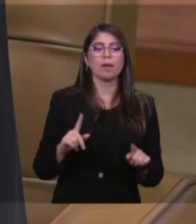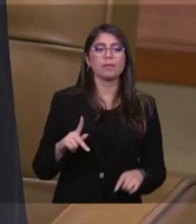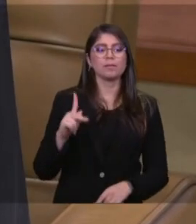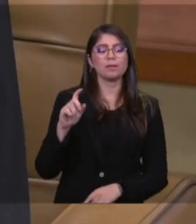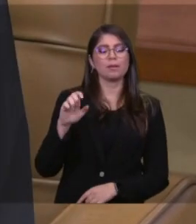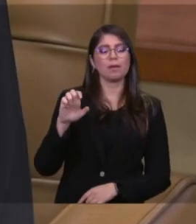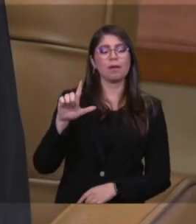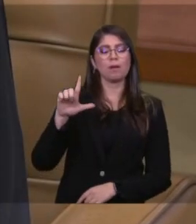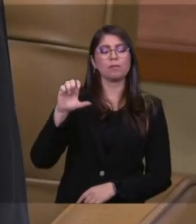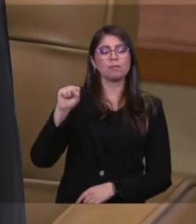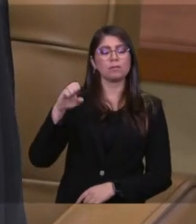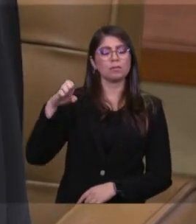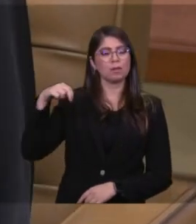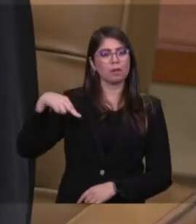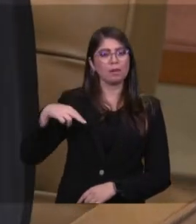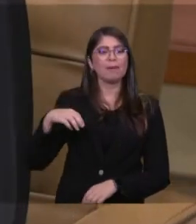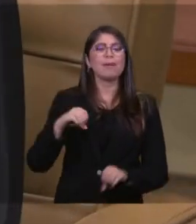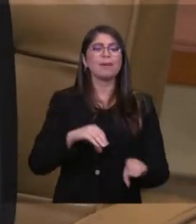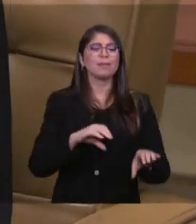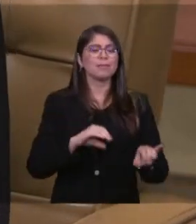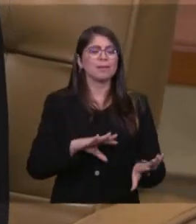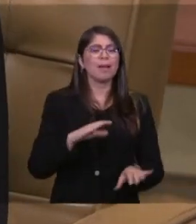já ensinava em